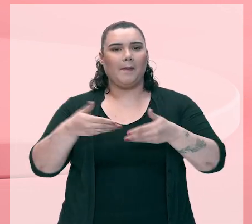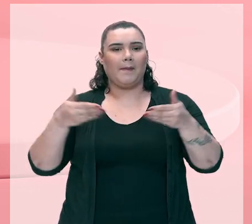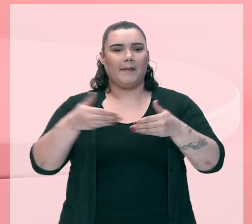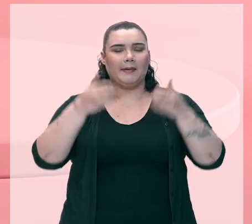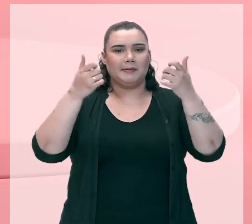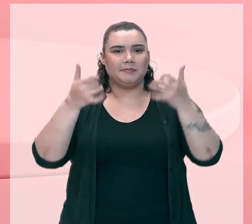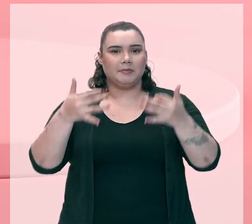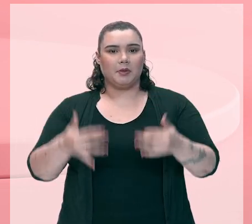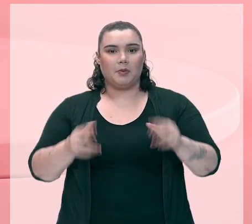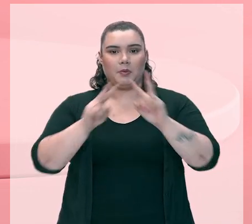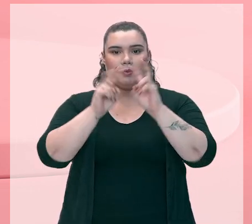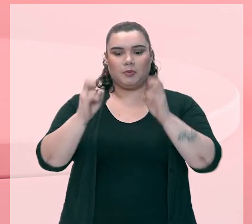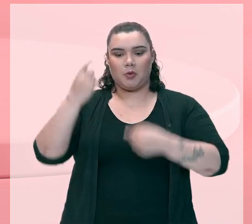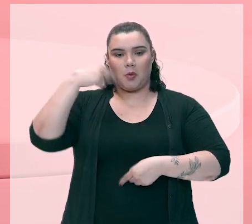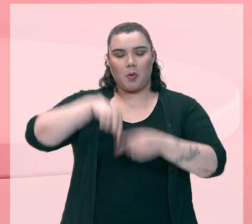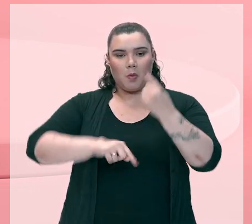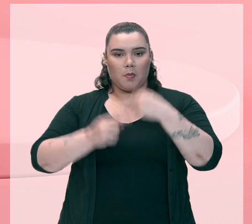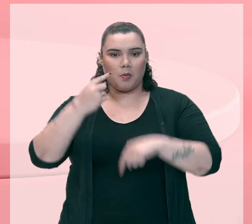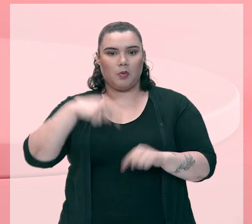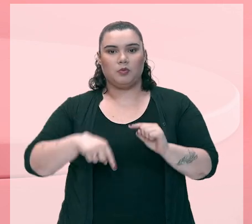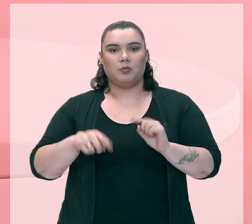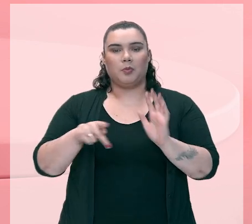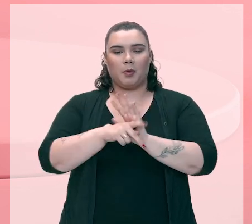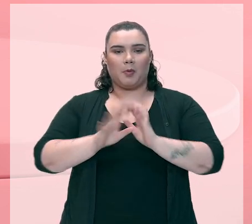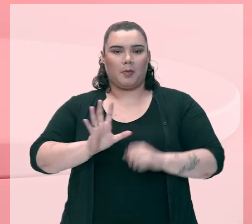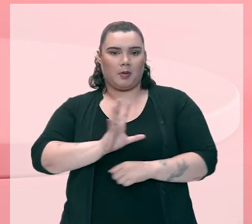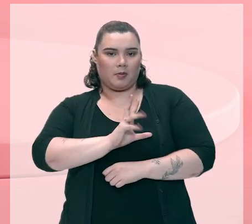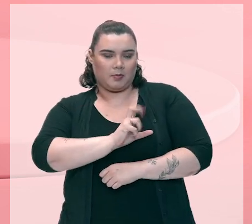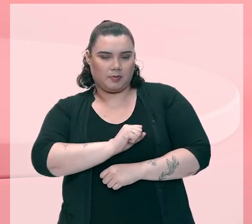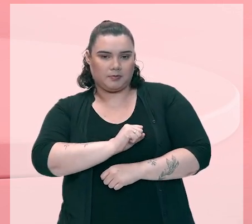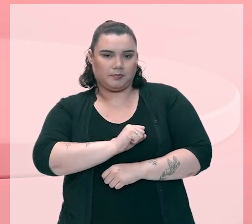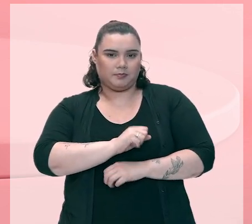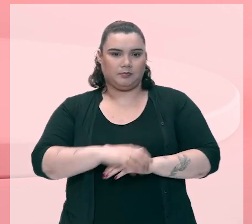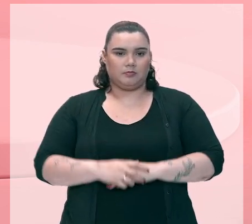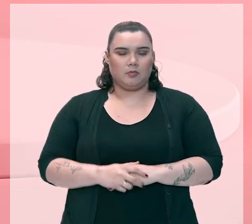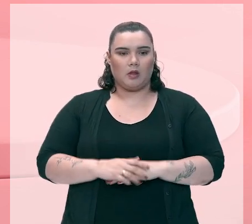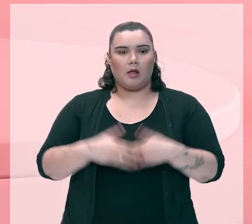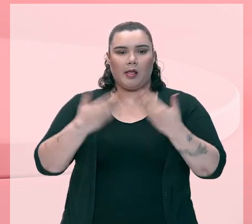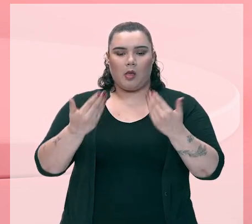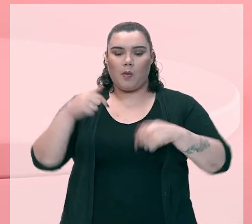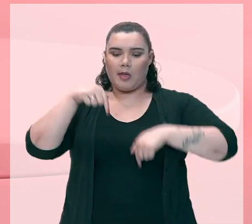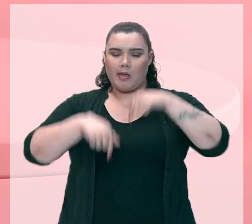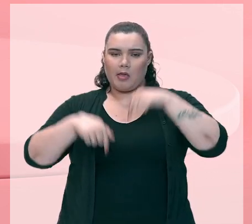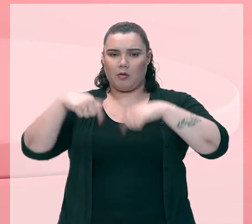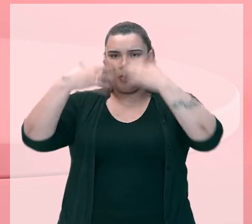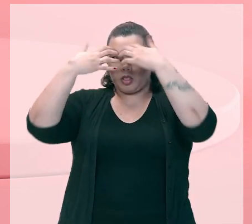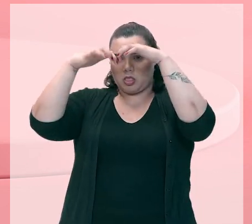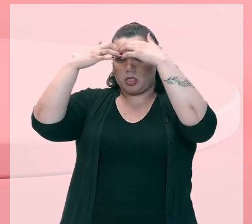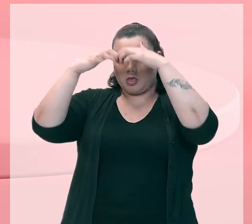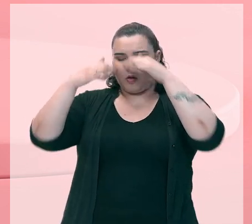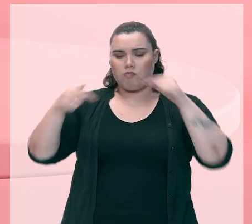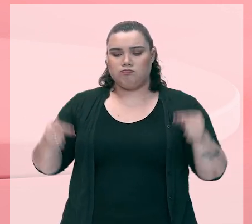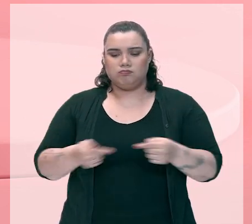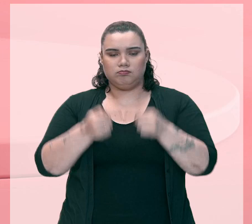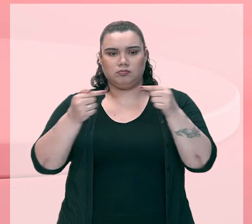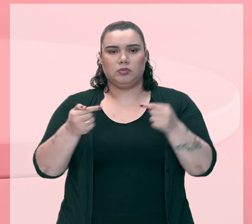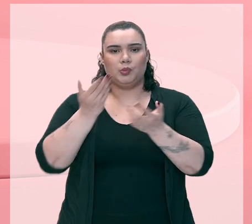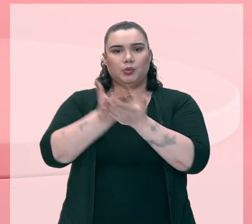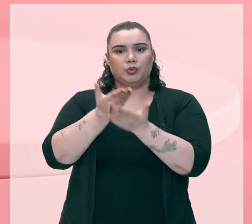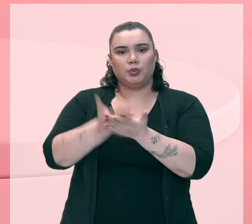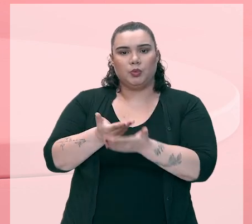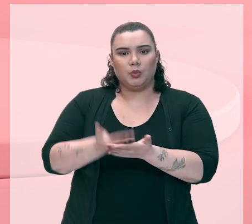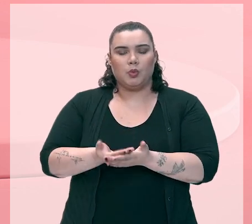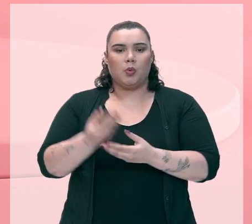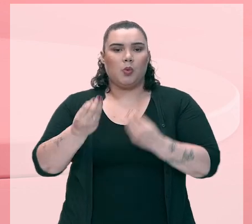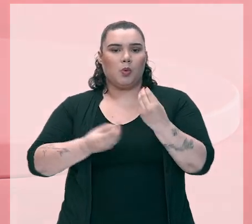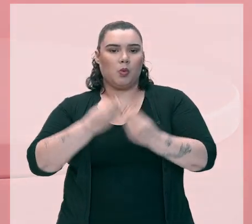gente vai falar dos hormônios do amor. A neuroquímica é um campo da química e da biologia que